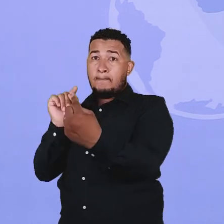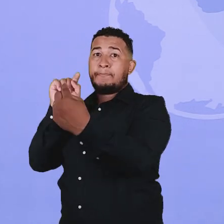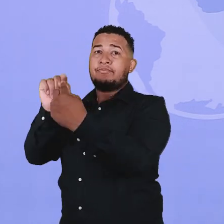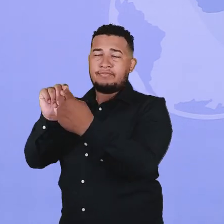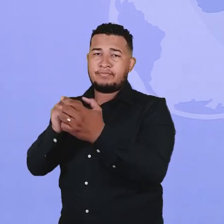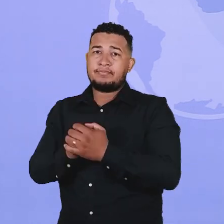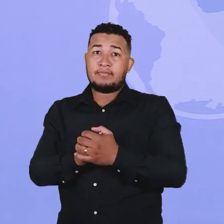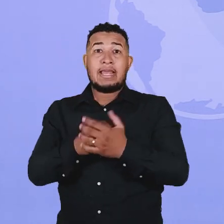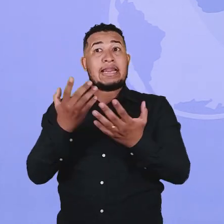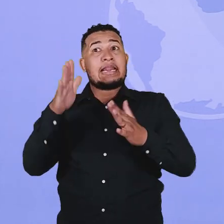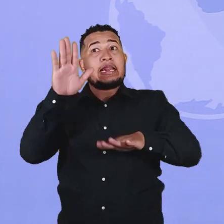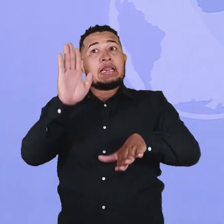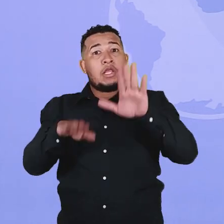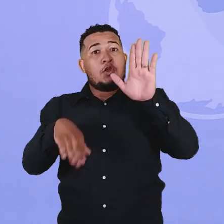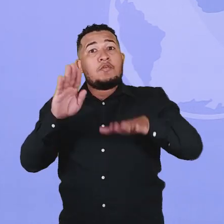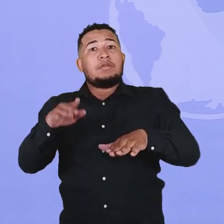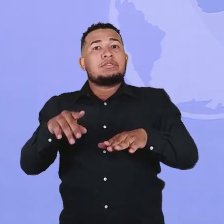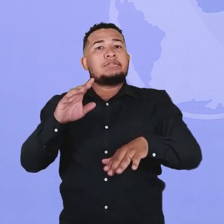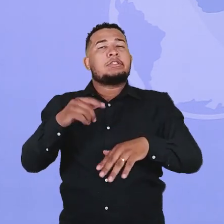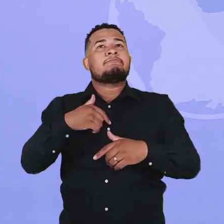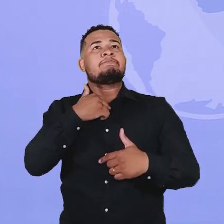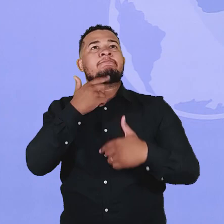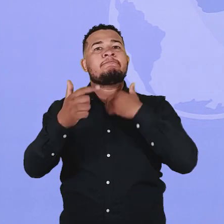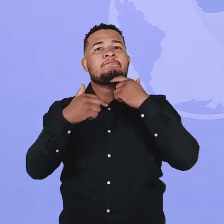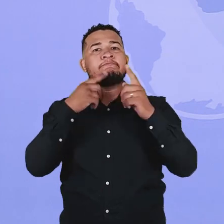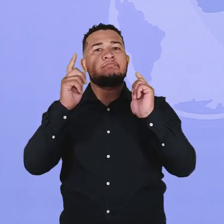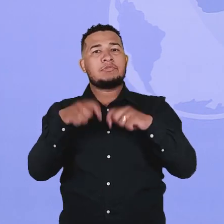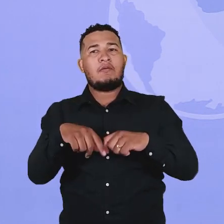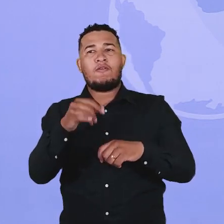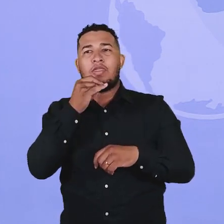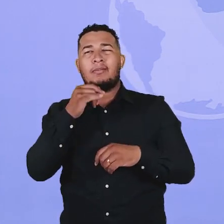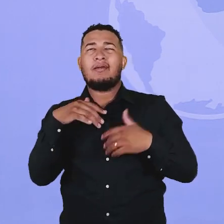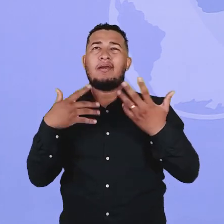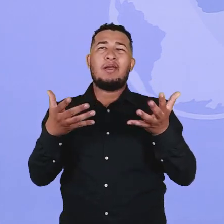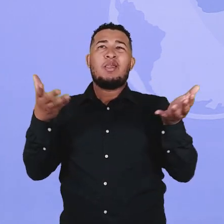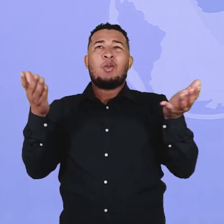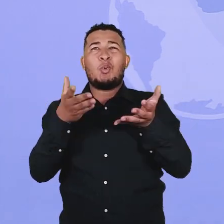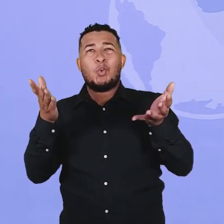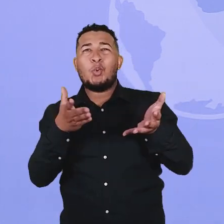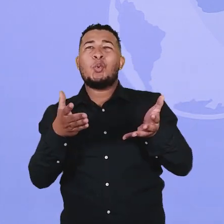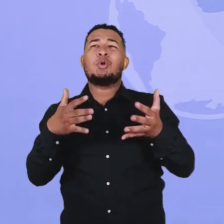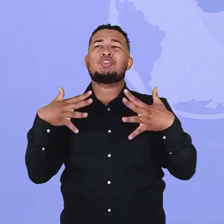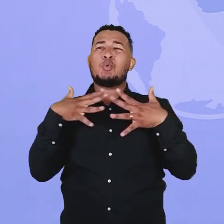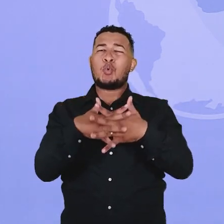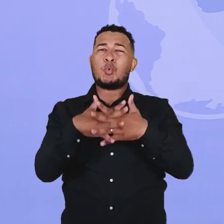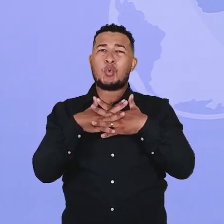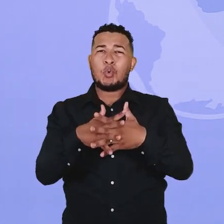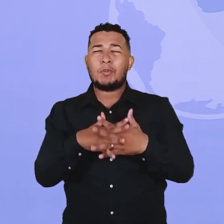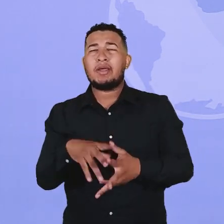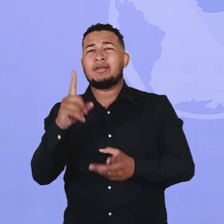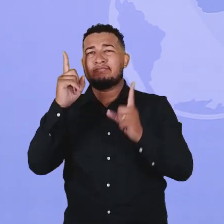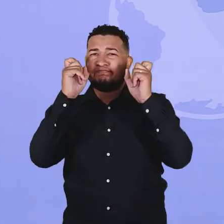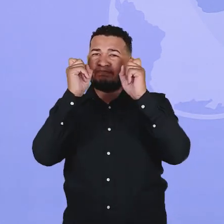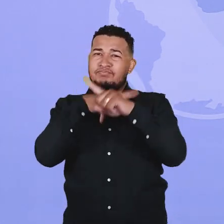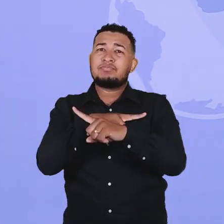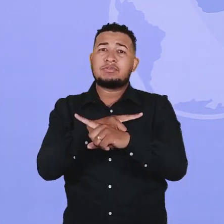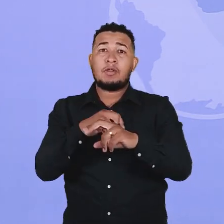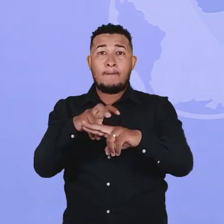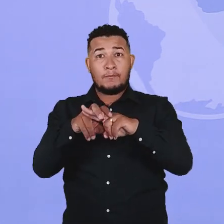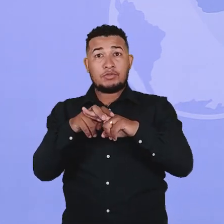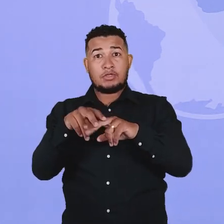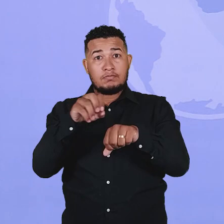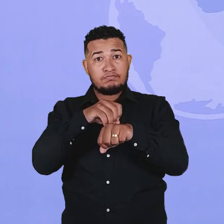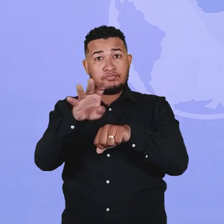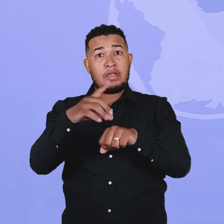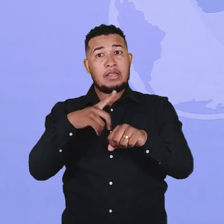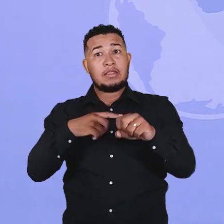Pense nos marcos alcançados. E aí talvez você possa perguntar, Fabrício, na situação que eu estou hoje, é complicado, a situação está meio